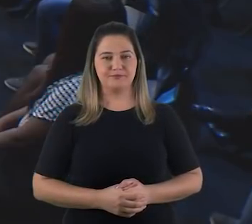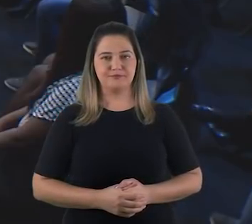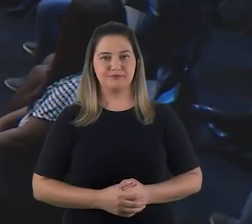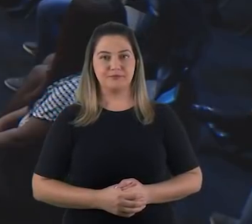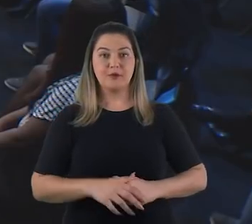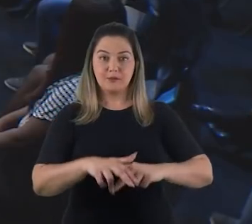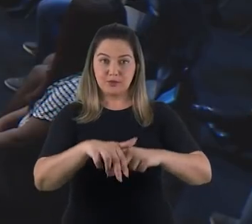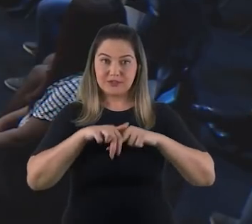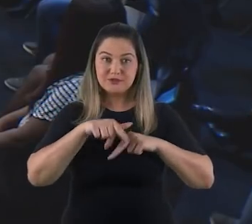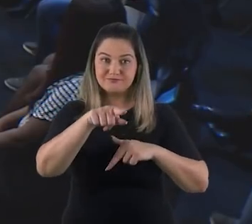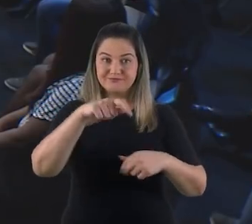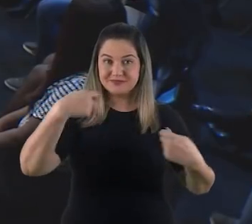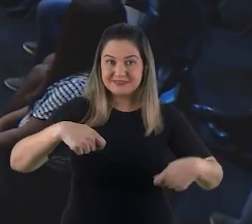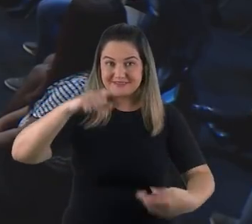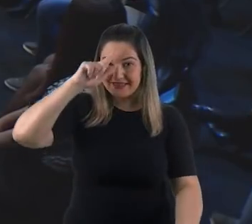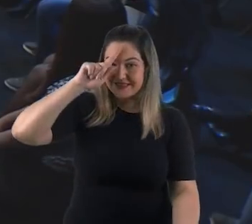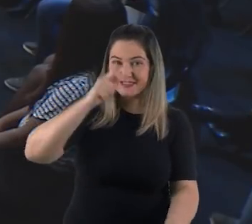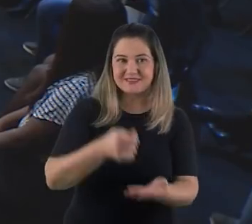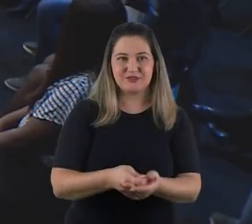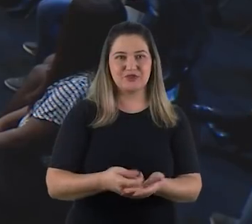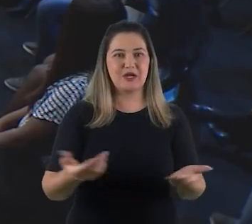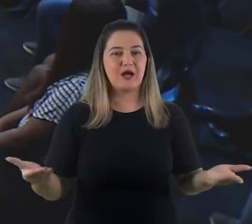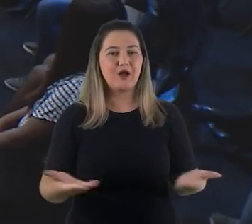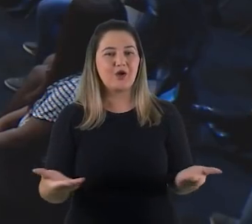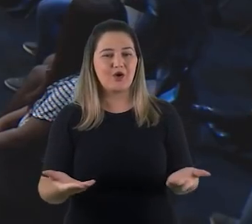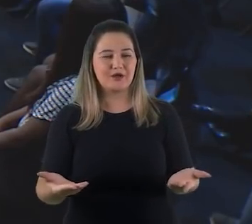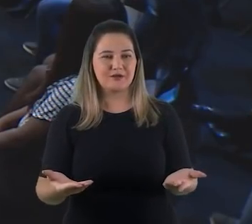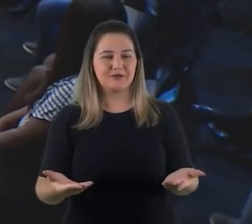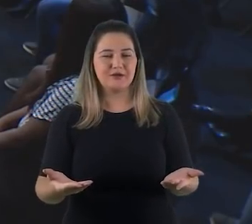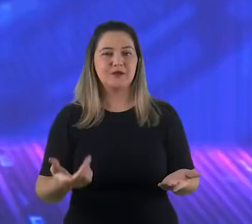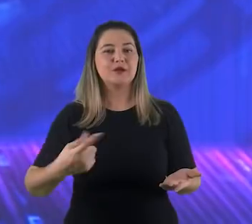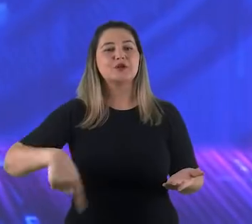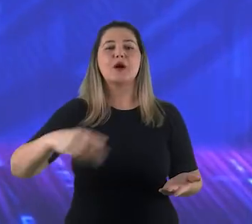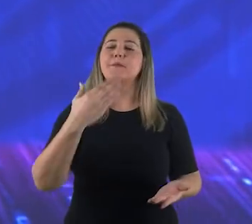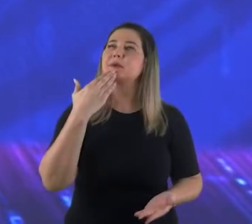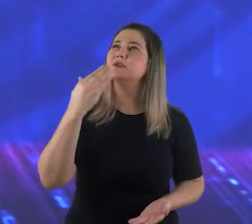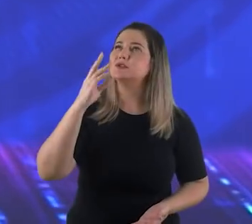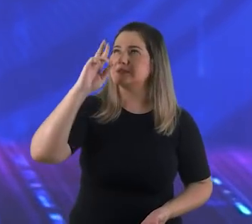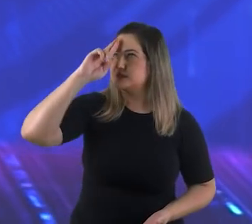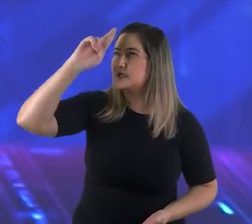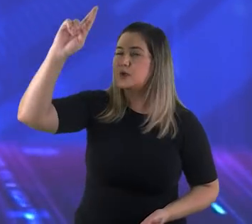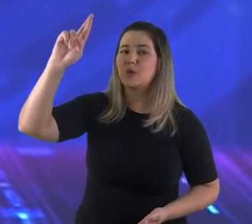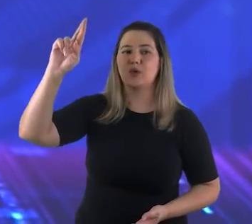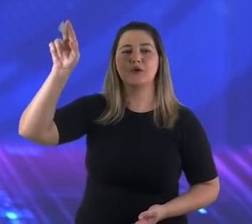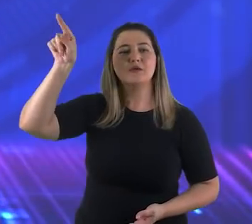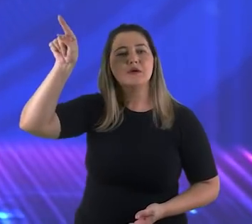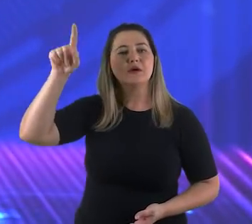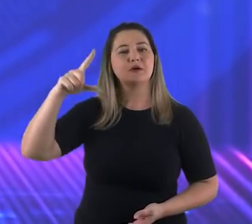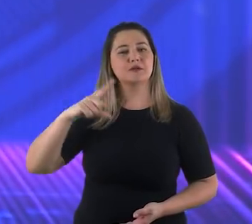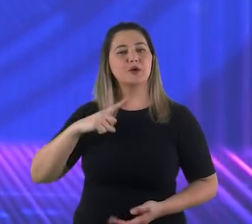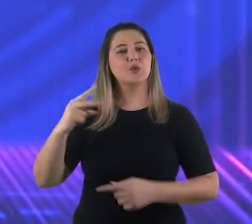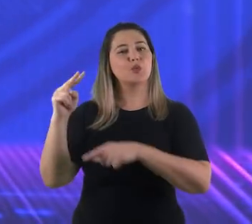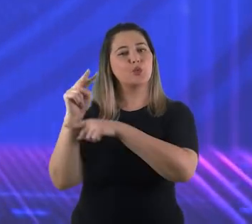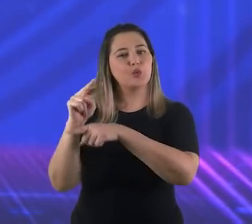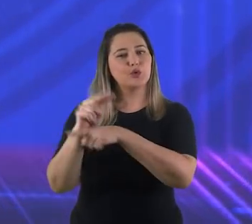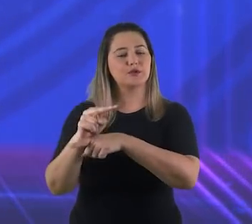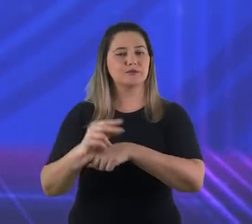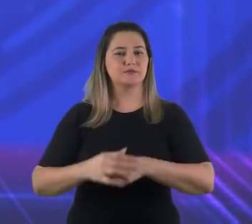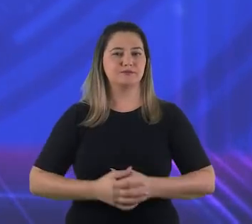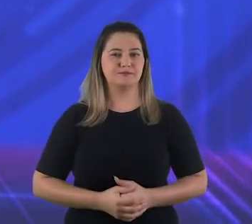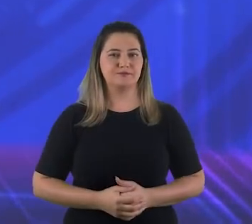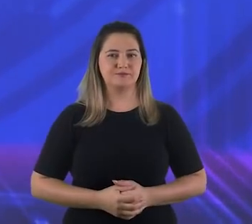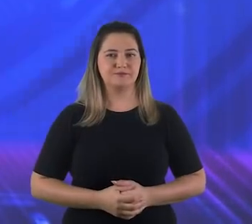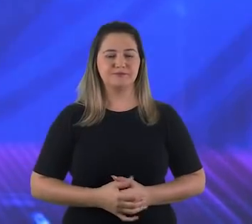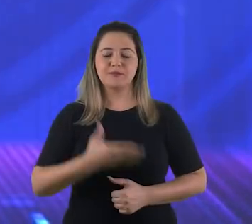Portanto, diante da sua decisão, neste momento, eu quero orar e pedir que o Senhor tome conta mais uma vez da sua vida e